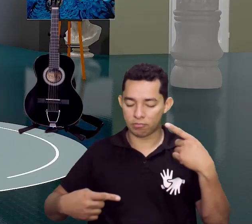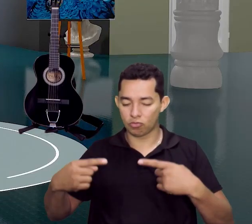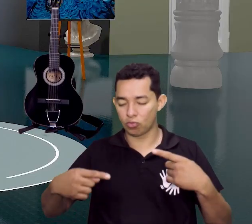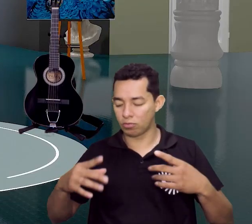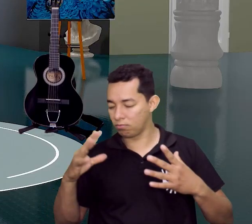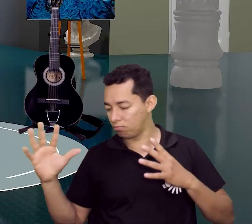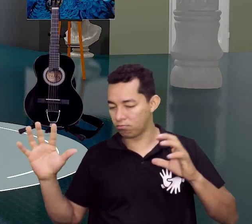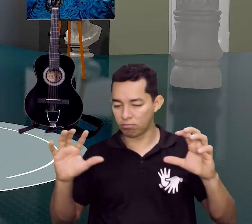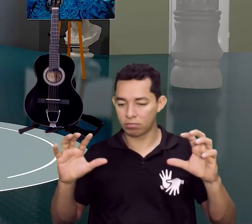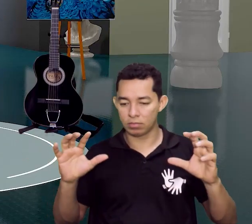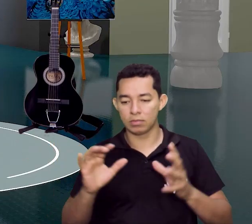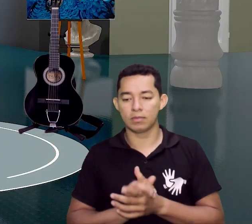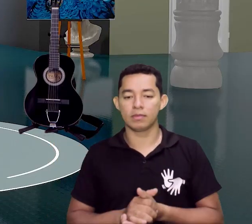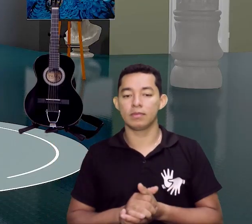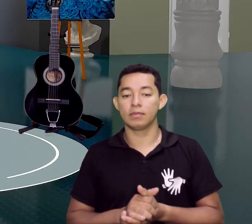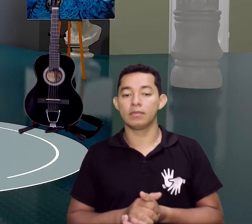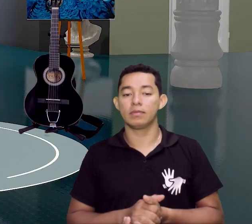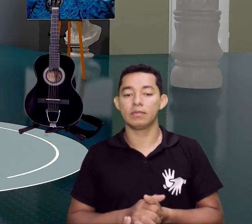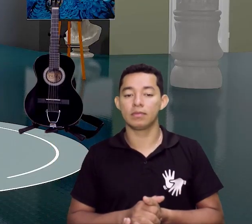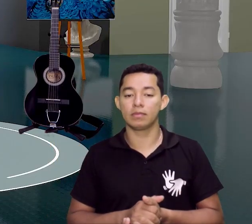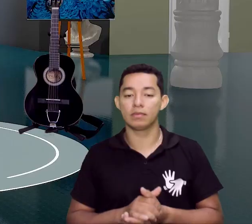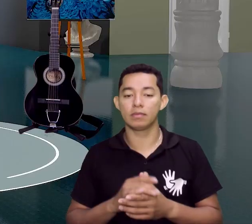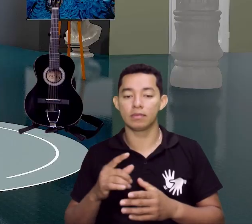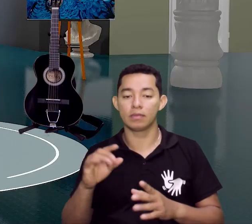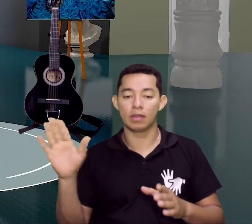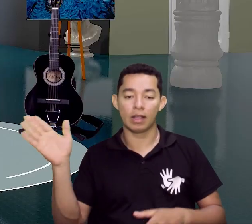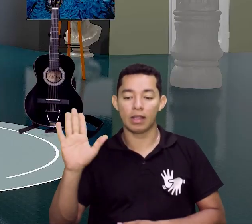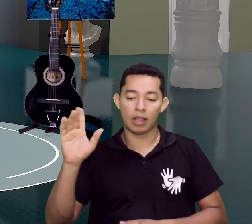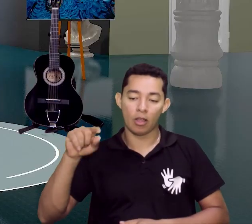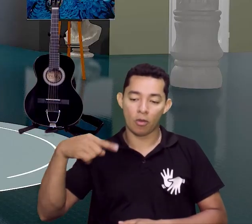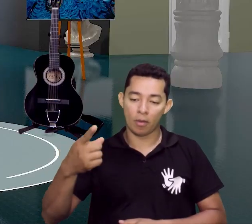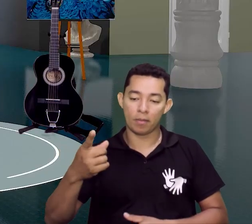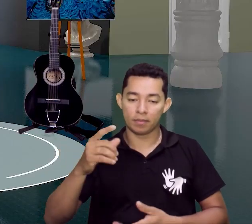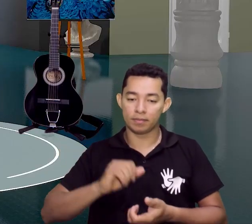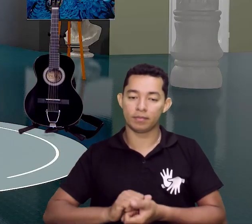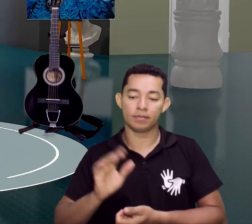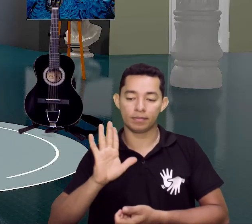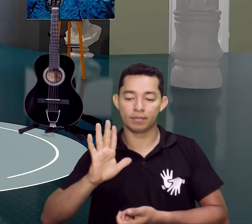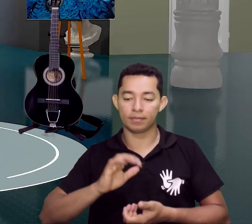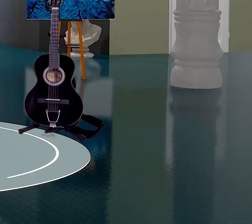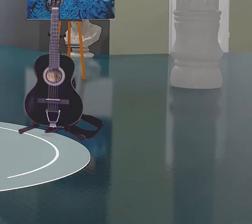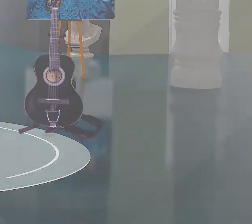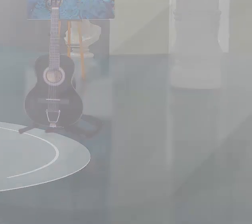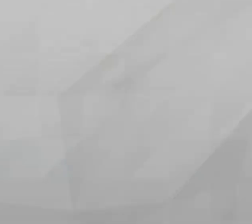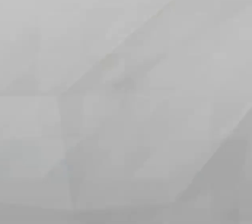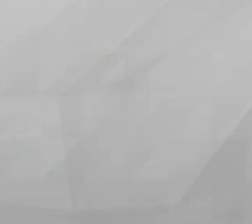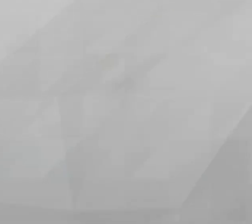Com as pinturas, e que até a próxima aula e tchau!